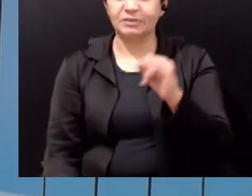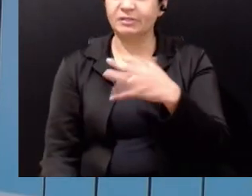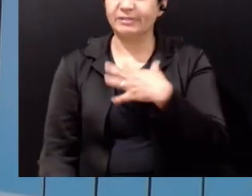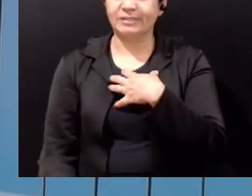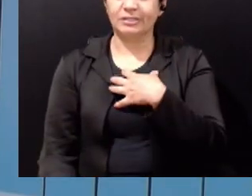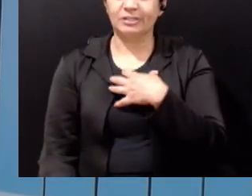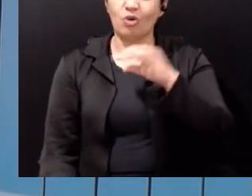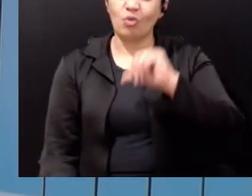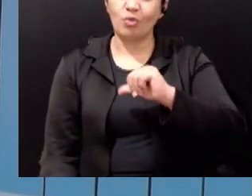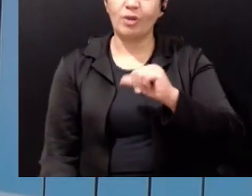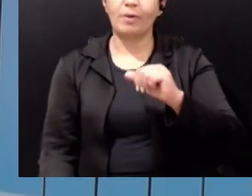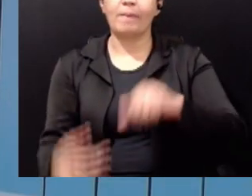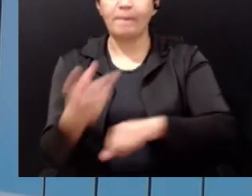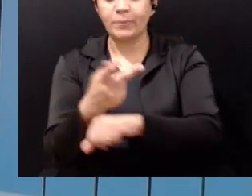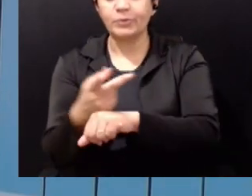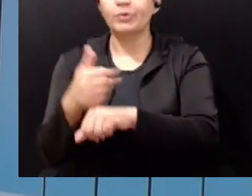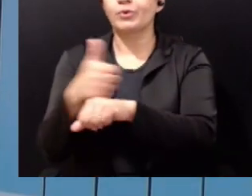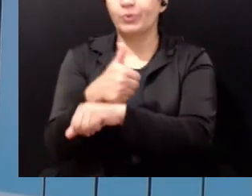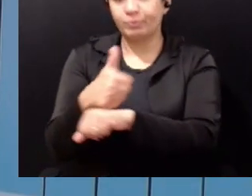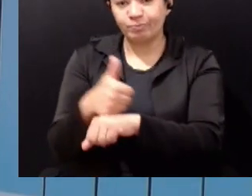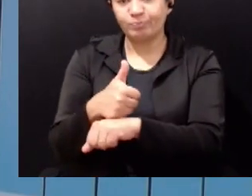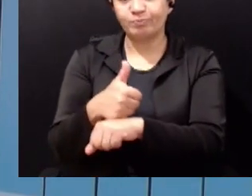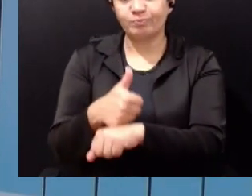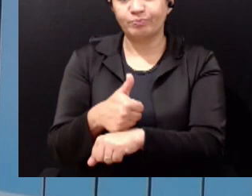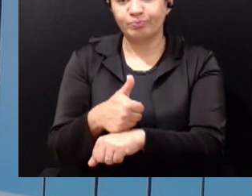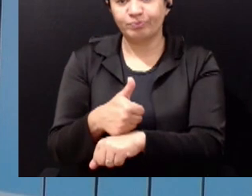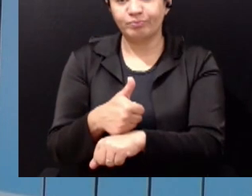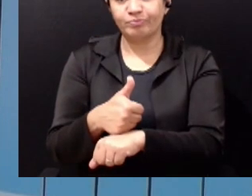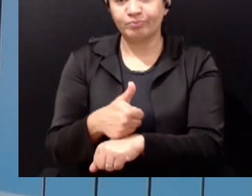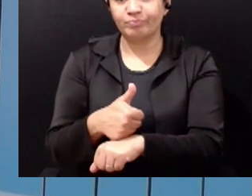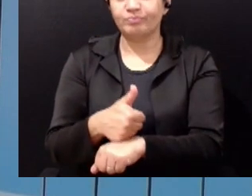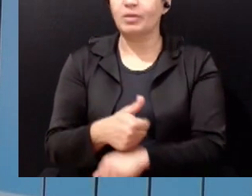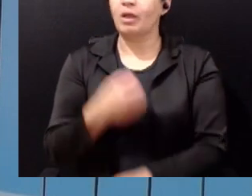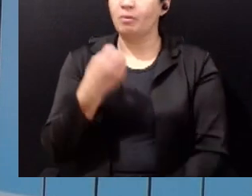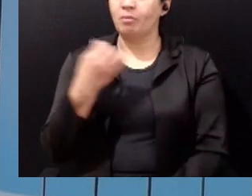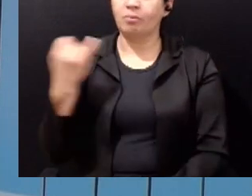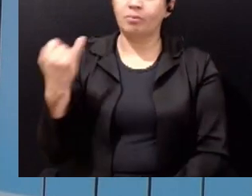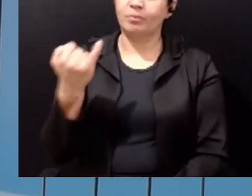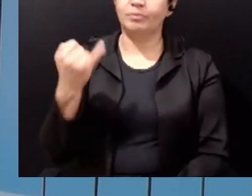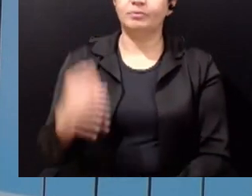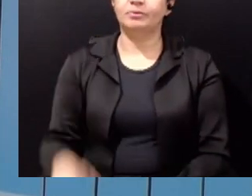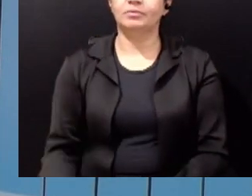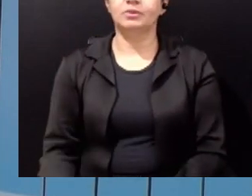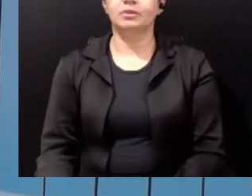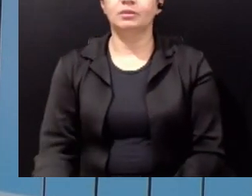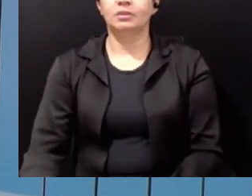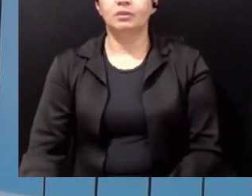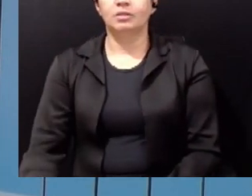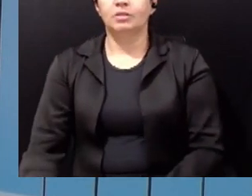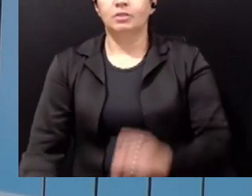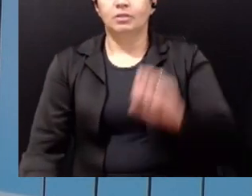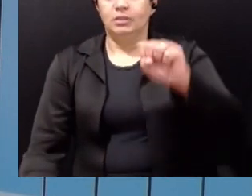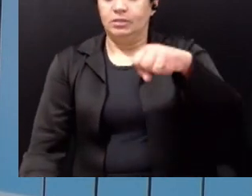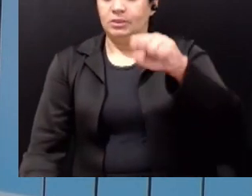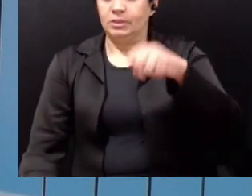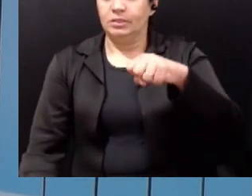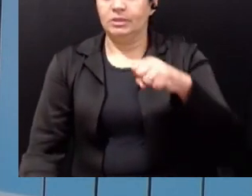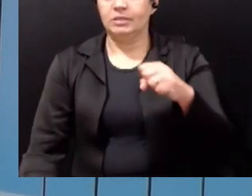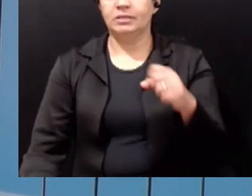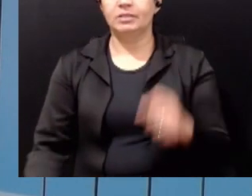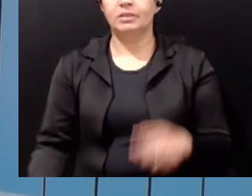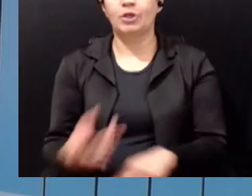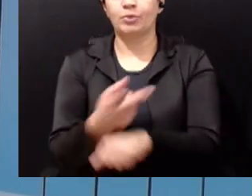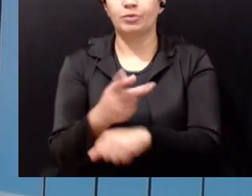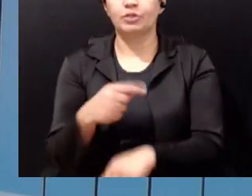sempre buscar uma ajuda profissional, que eu acho que isso também é bem importante. Sim, procurar ajuda, igual a gente falou,